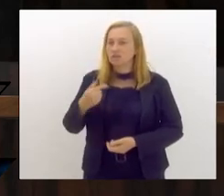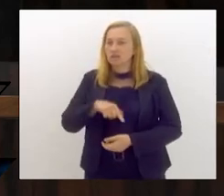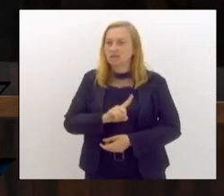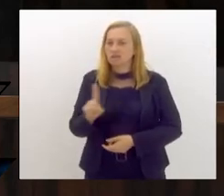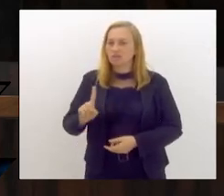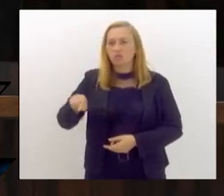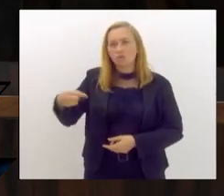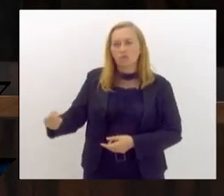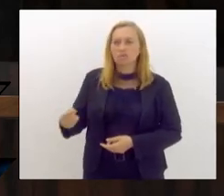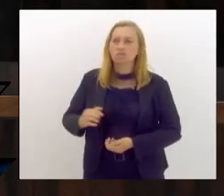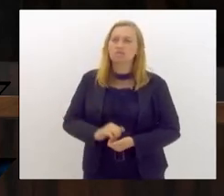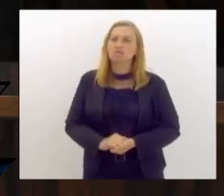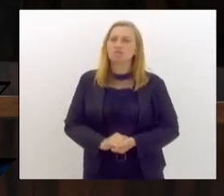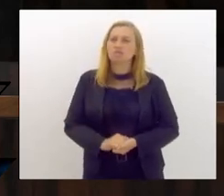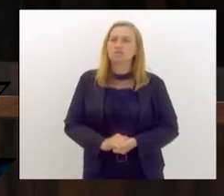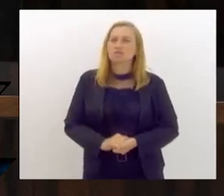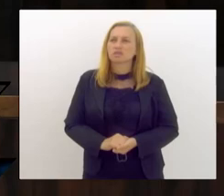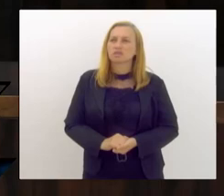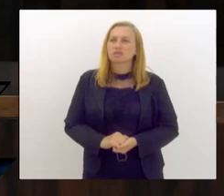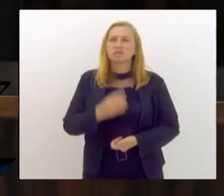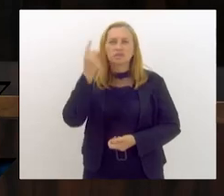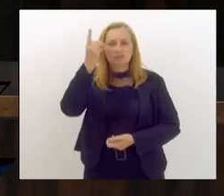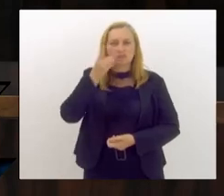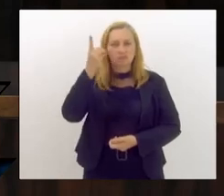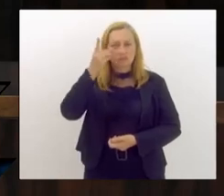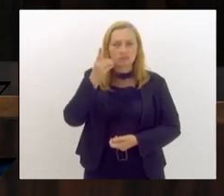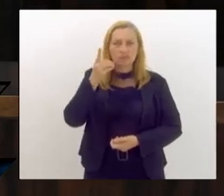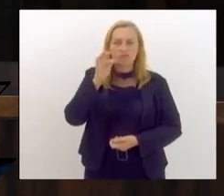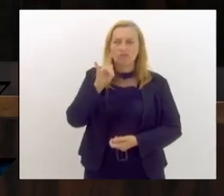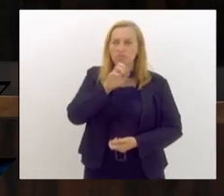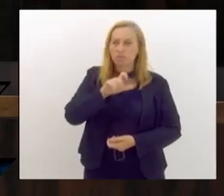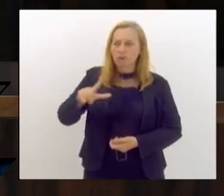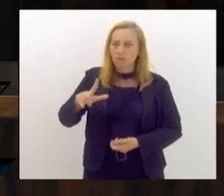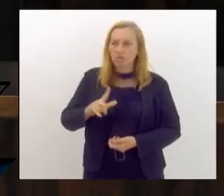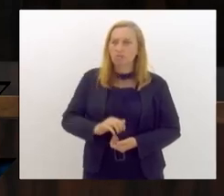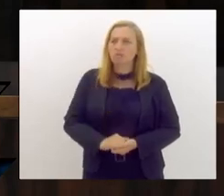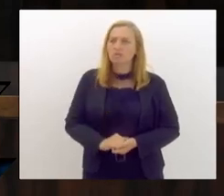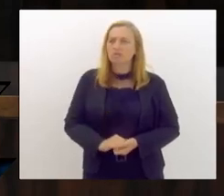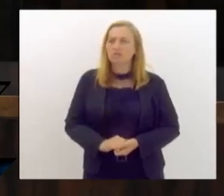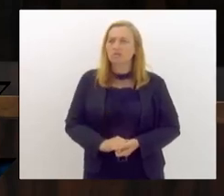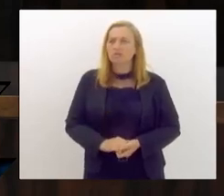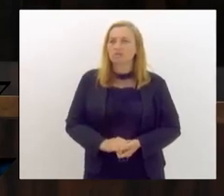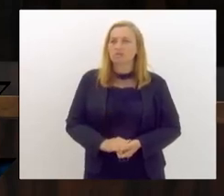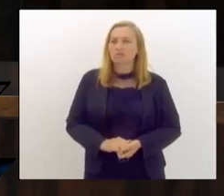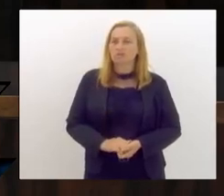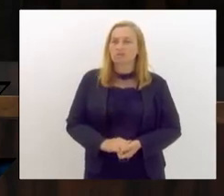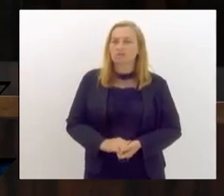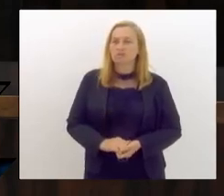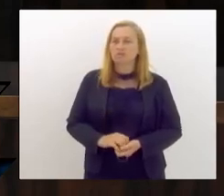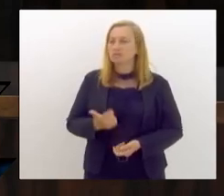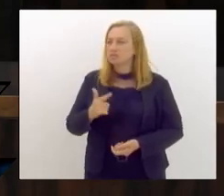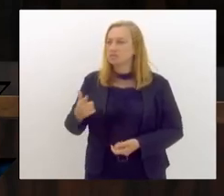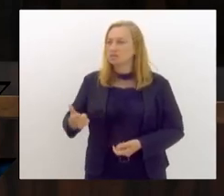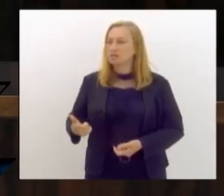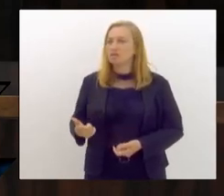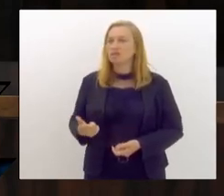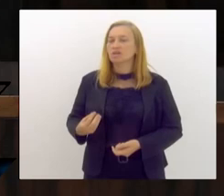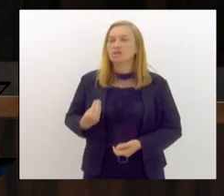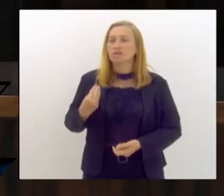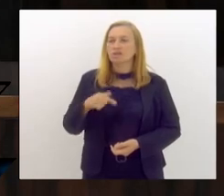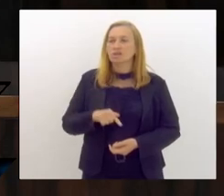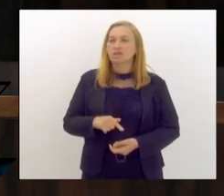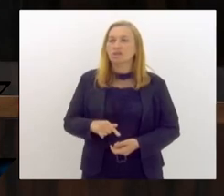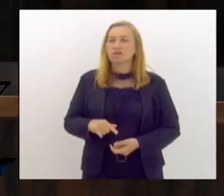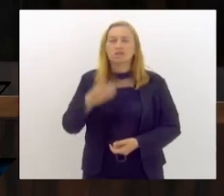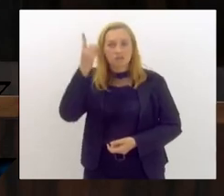presente. O próximo orador inscrito é o nobre deputado Felipe Poubel, Não se encontrando presente, o próximo orador inscrito é o